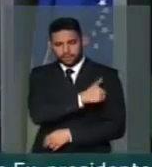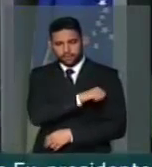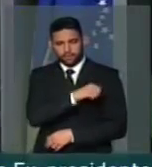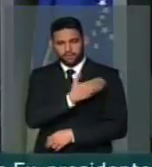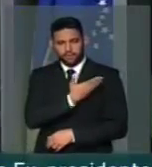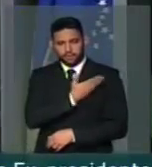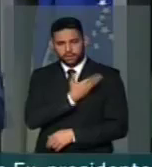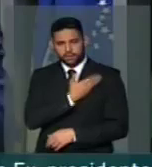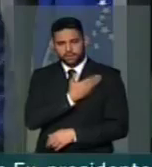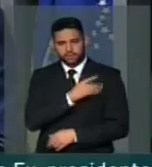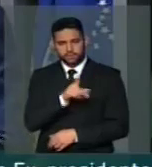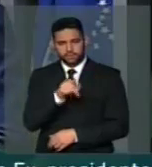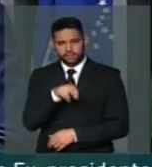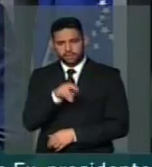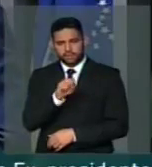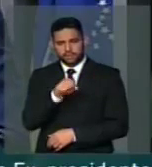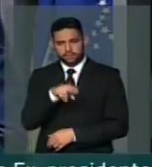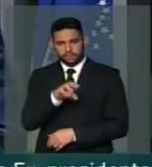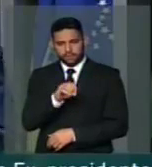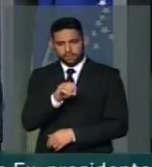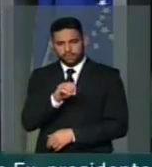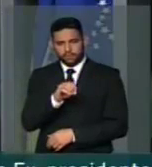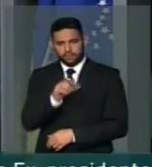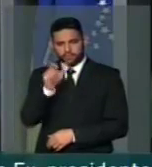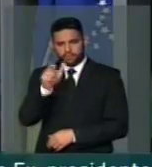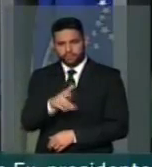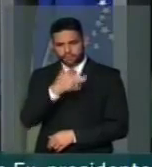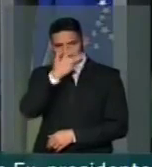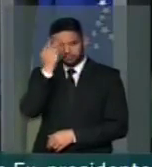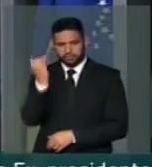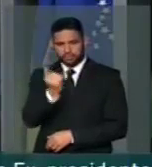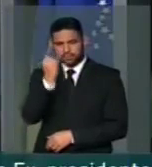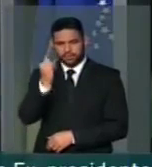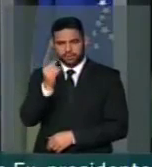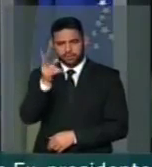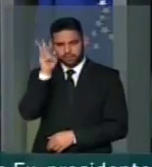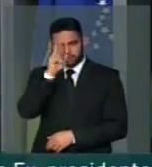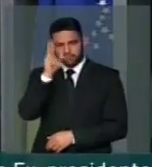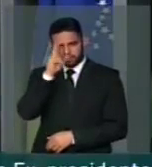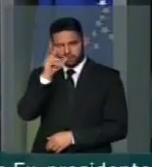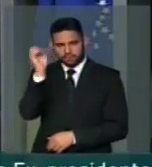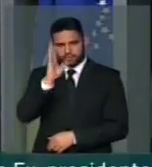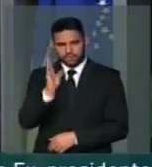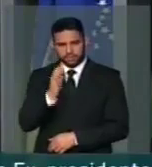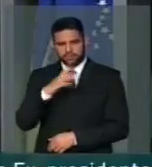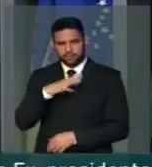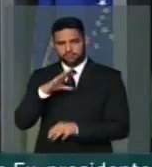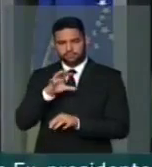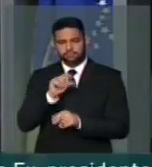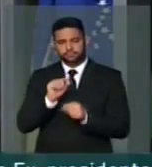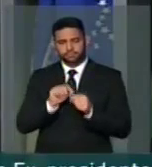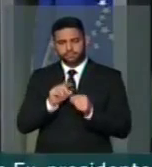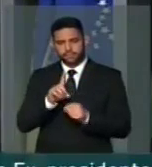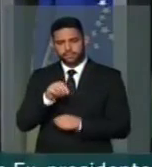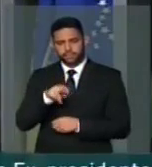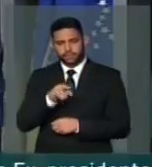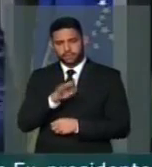residência universitária de Pedro Simon, outro também grande baluarte da história do país na redemocratização,